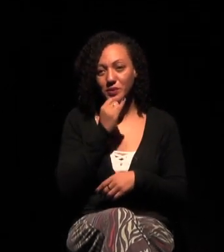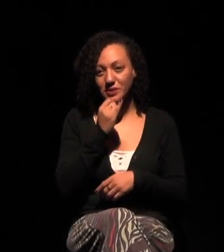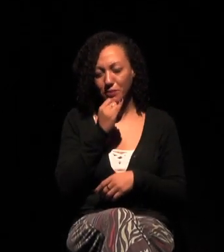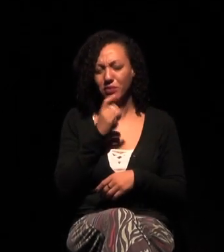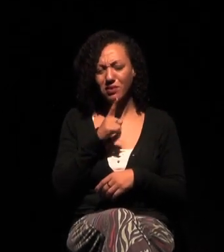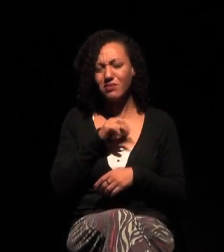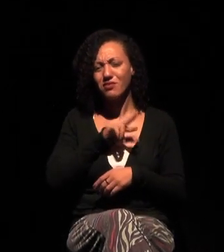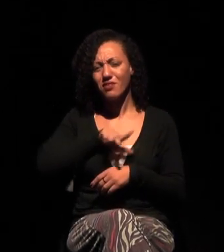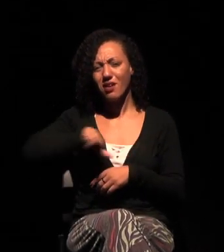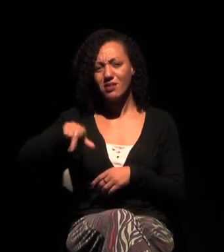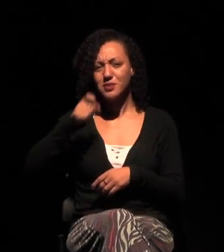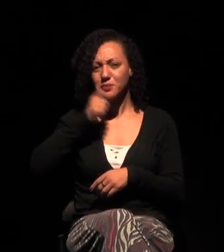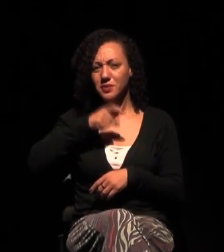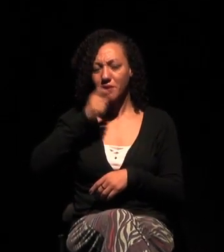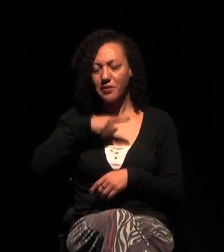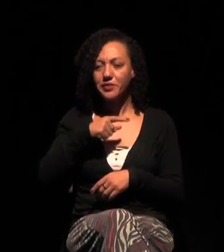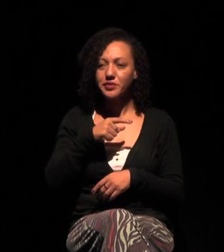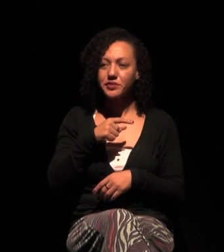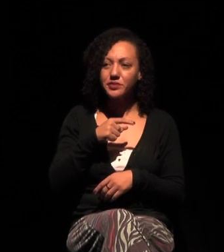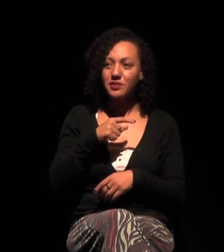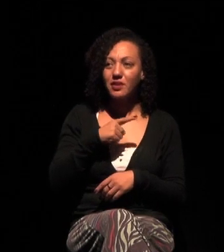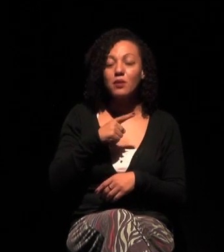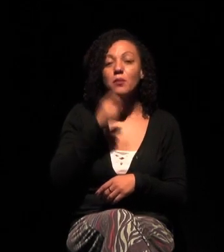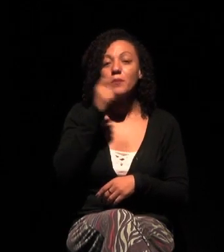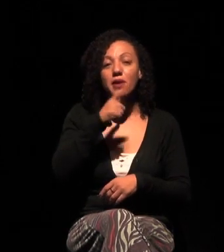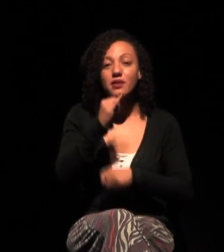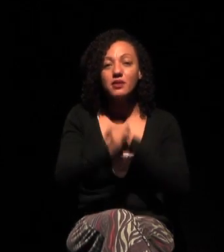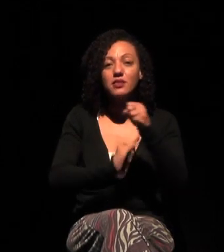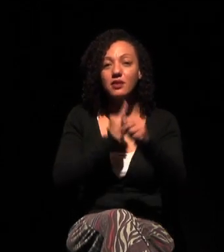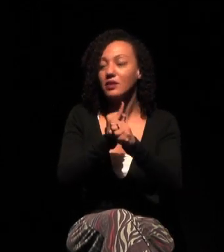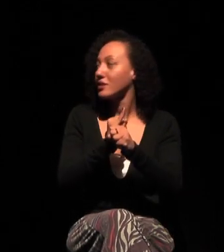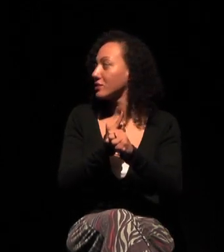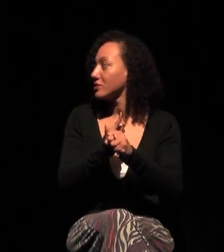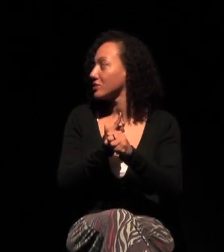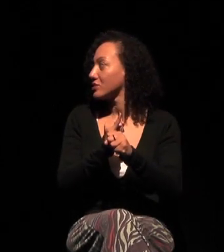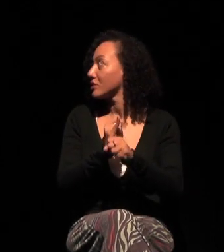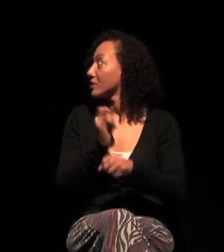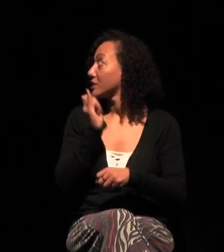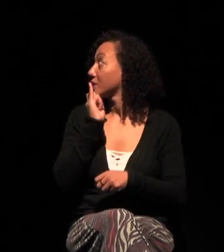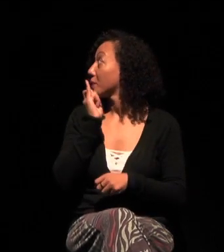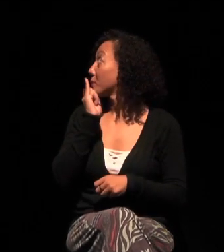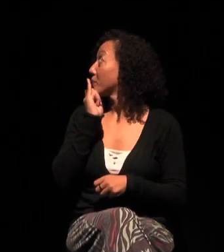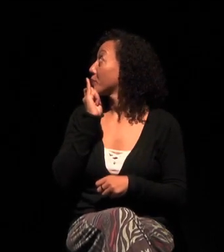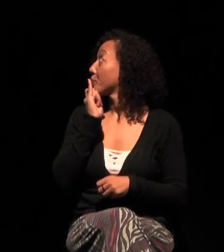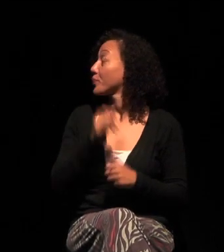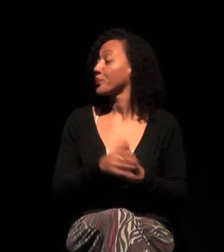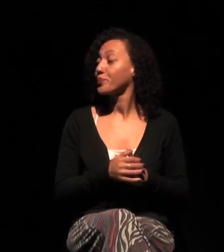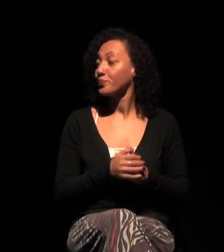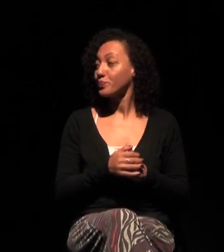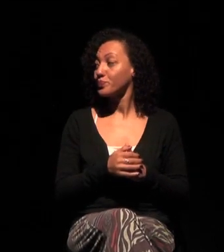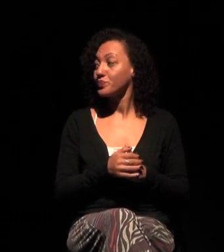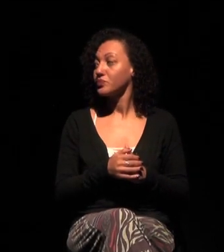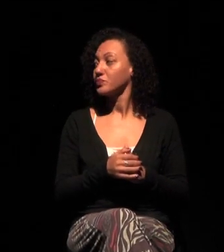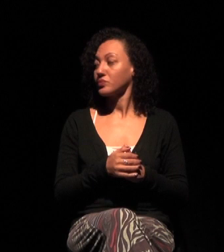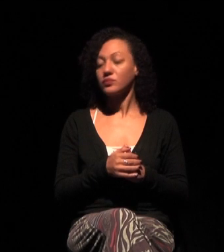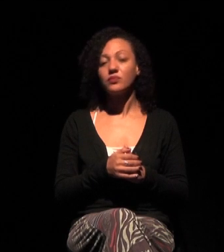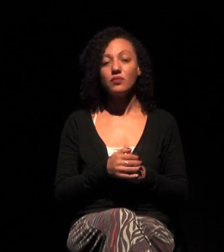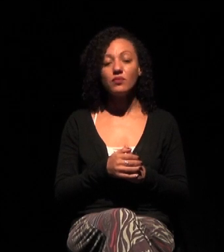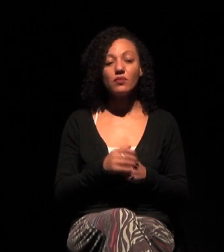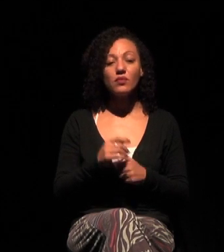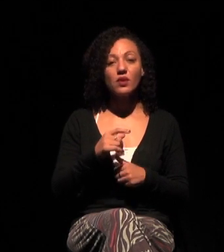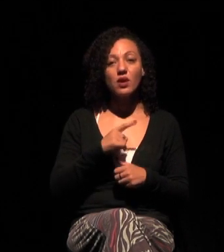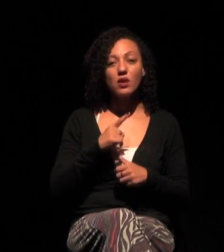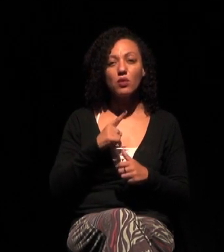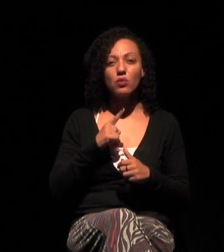olhar é uma uma que tem na internet é essa daqui né então essa aqui é o seguinte o conta de um teste de de turim extra